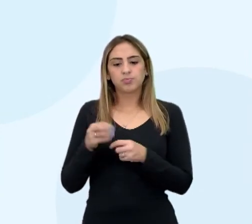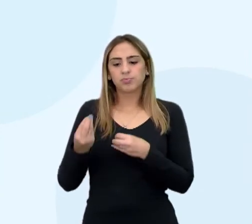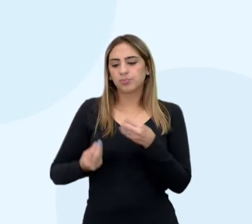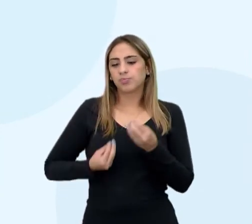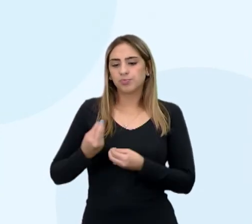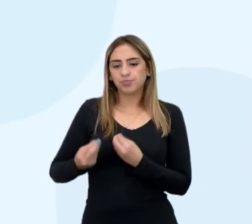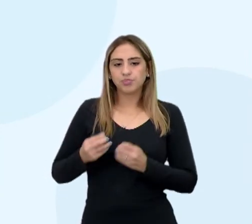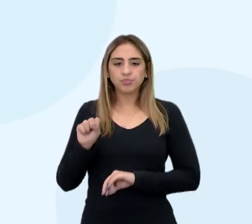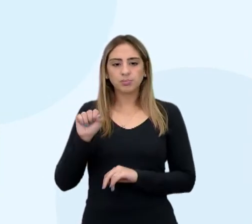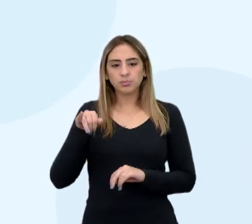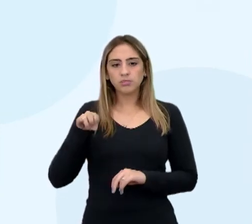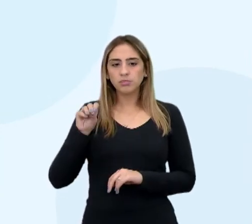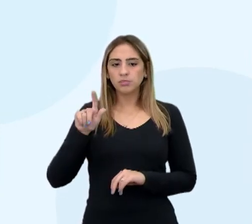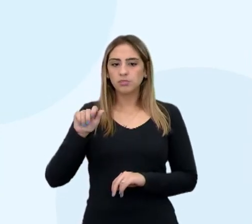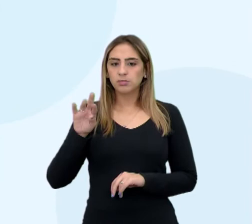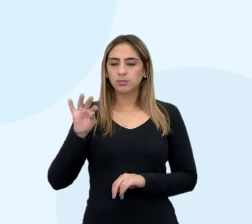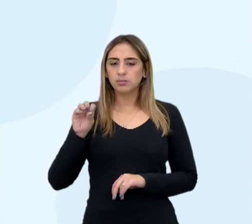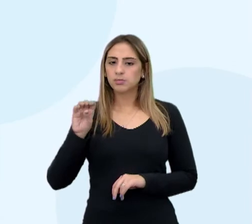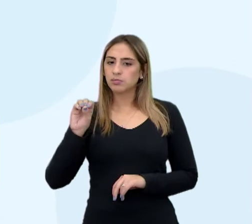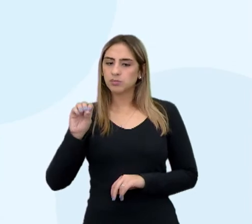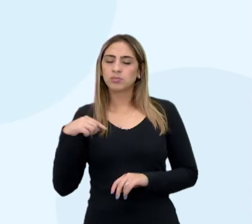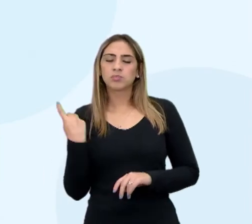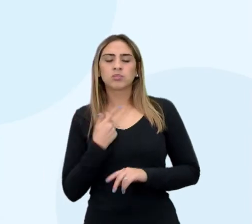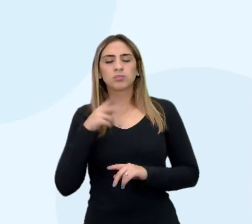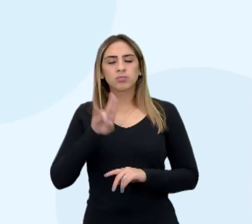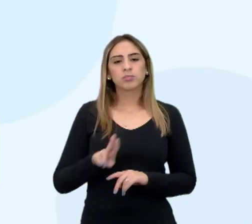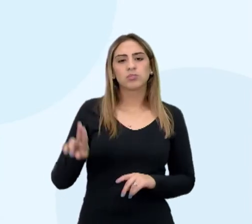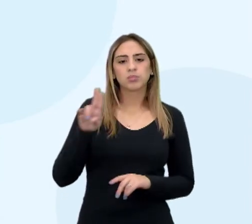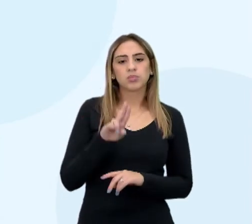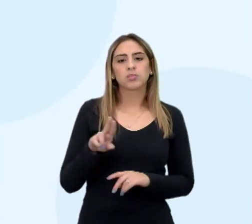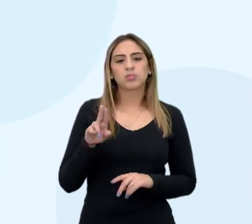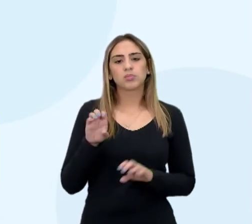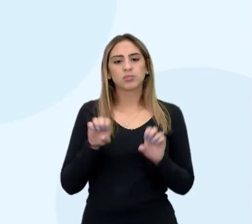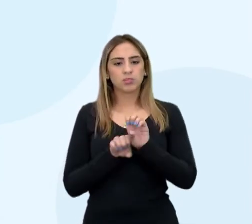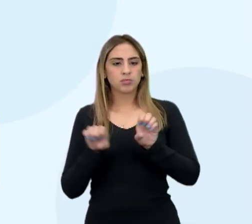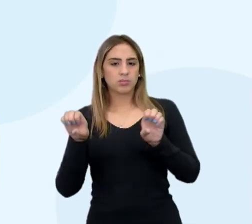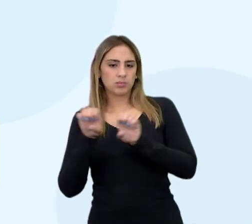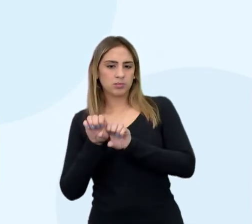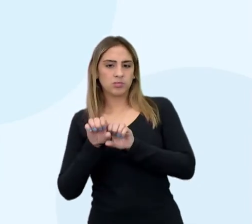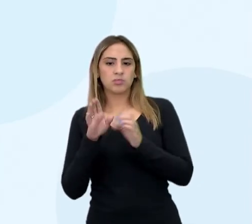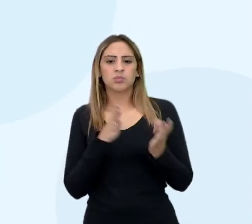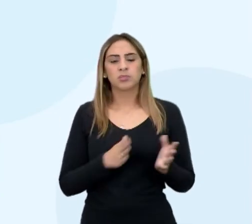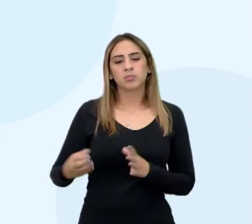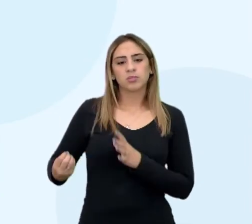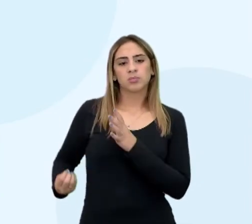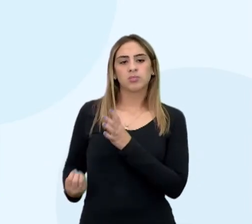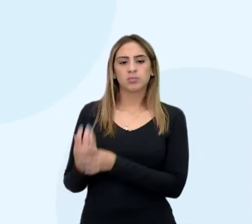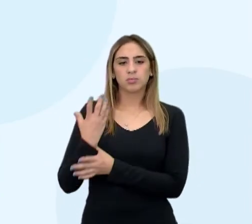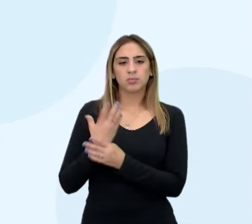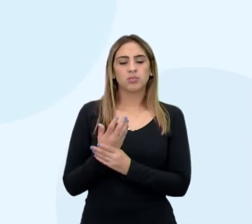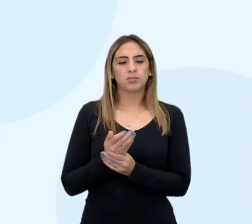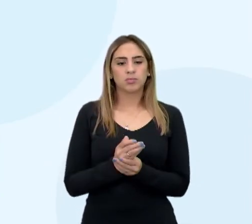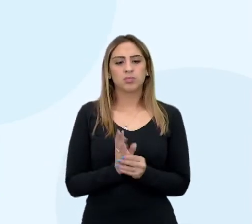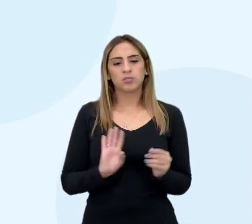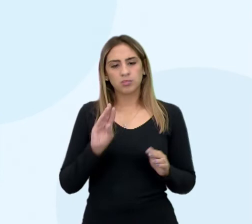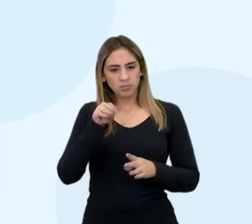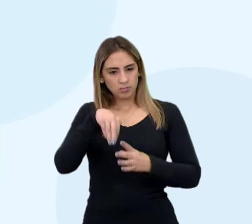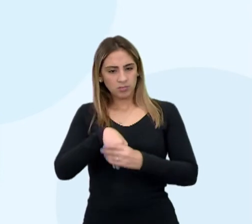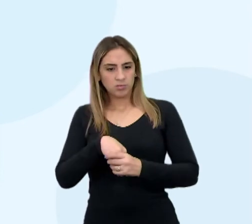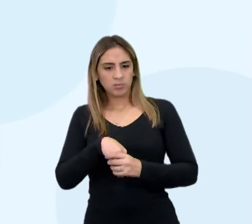um sismógrafo, né, e aí nós utilizando aí o eixo estruturante processos criativos dentro